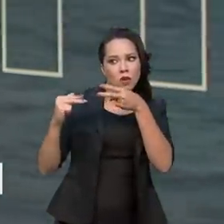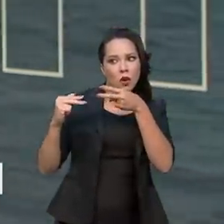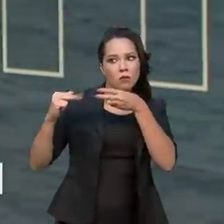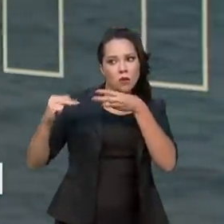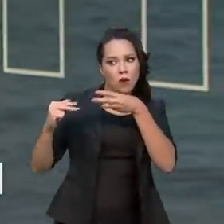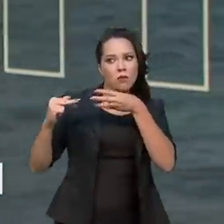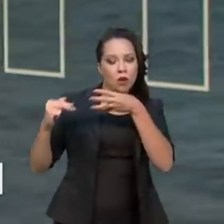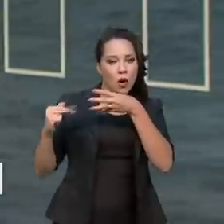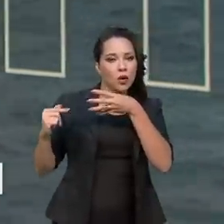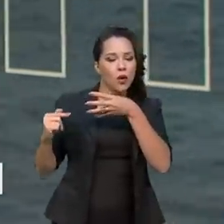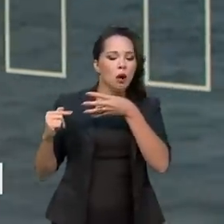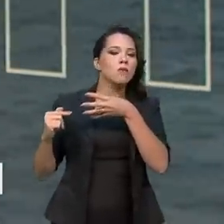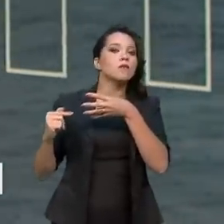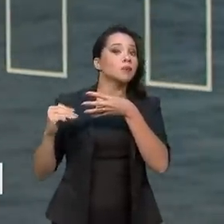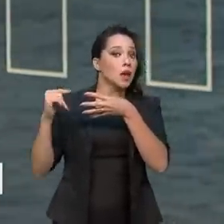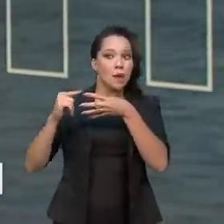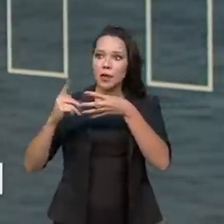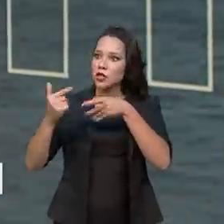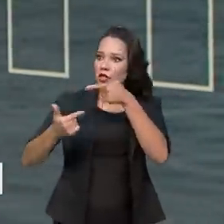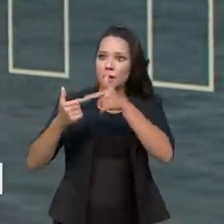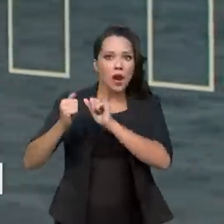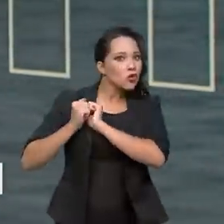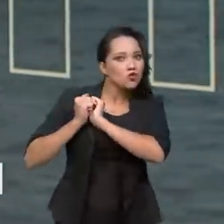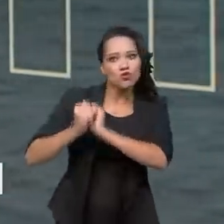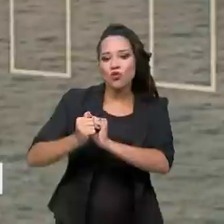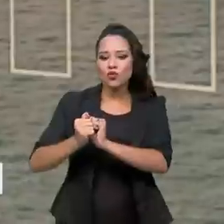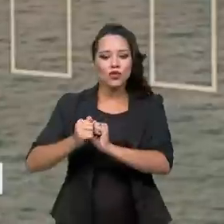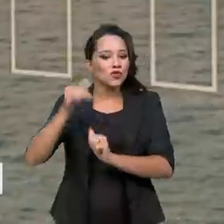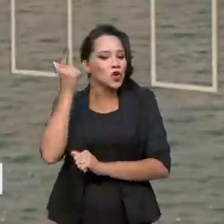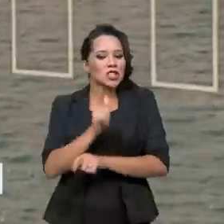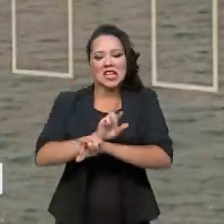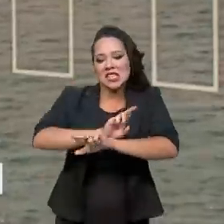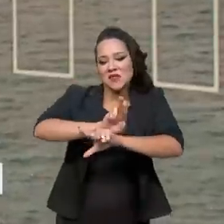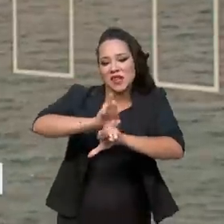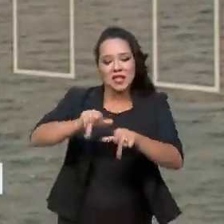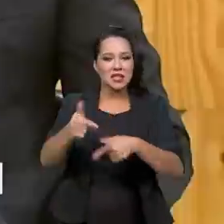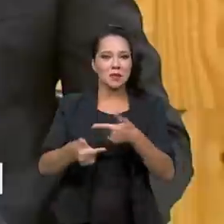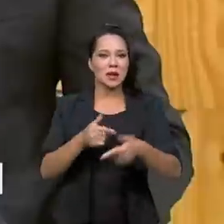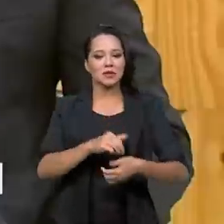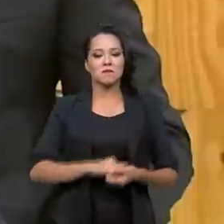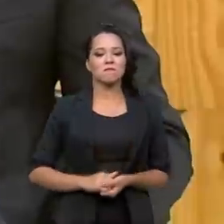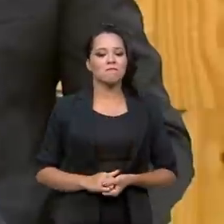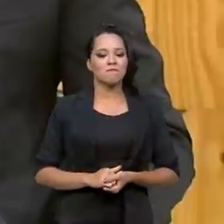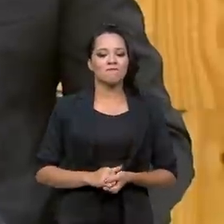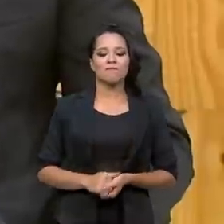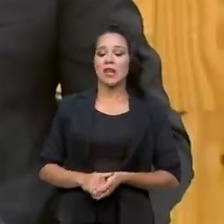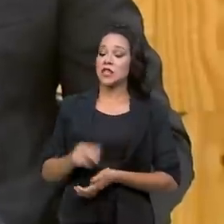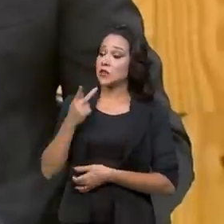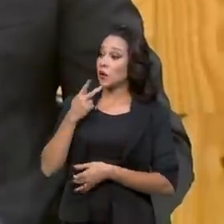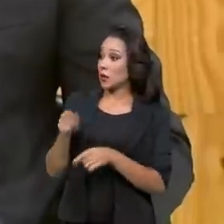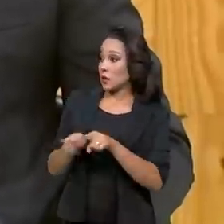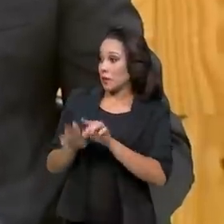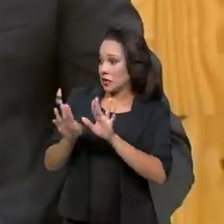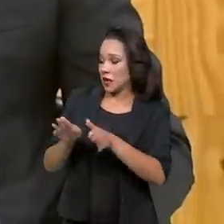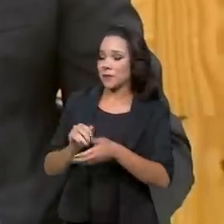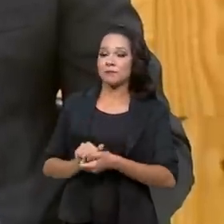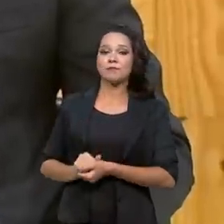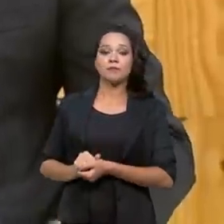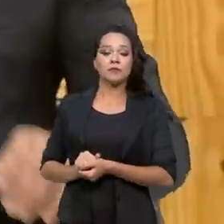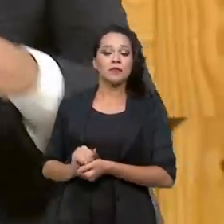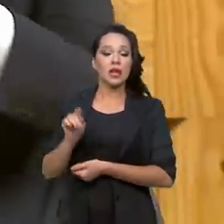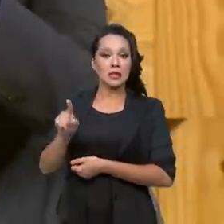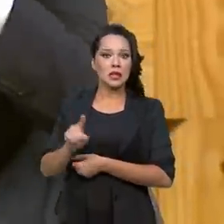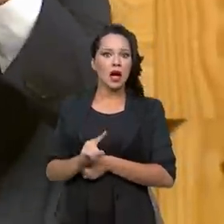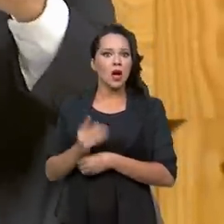aderências de gols e a gente consegue fazer muita coisa em conjunto. A gente comentou agora há pouco a questão